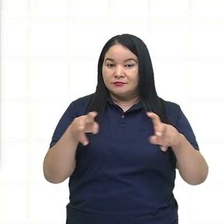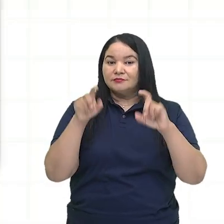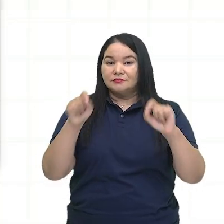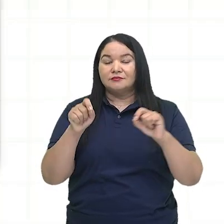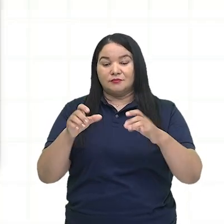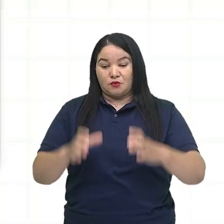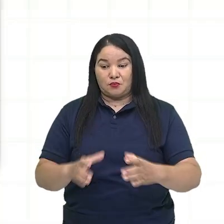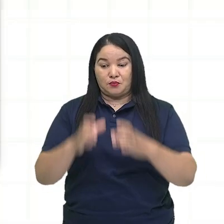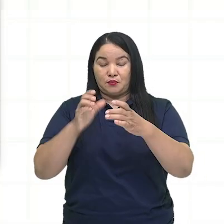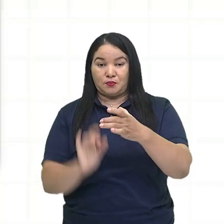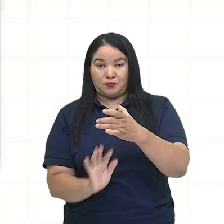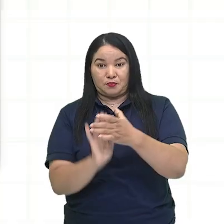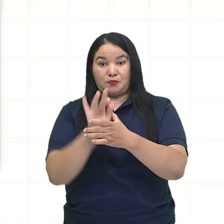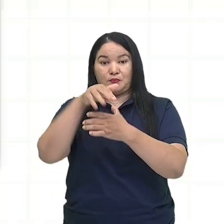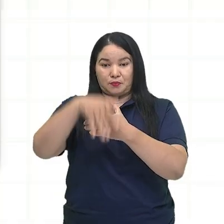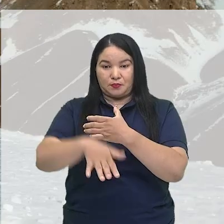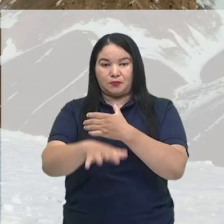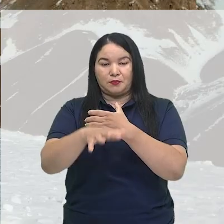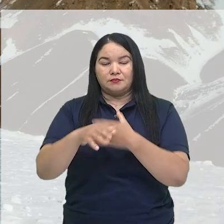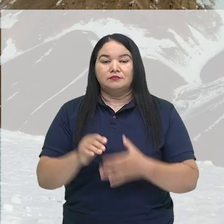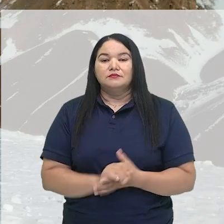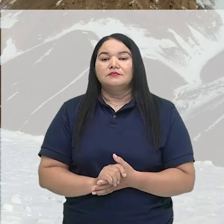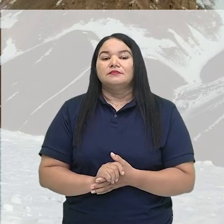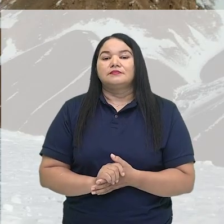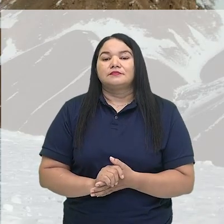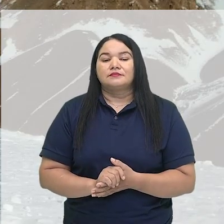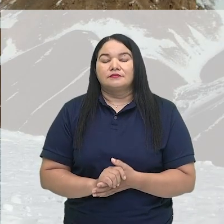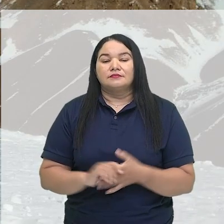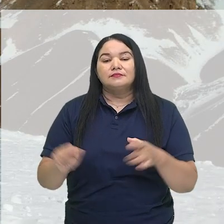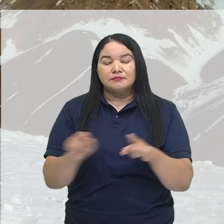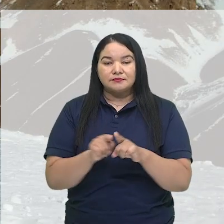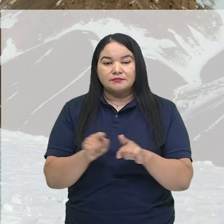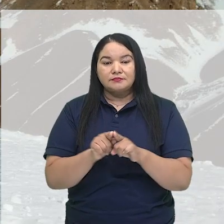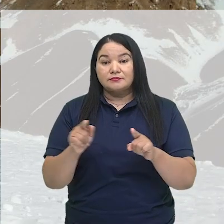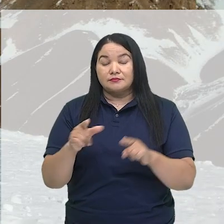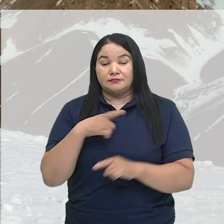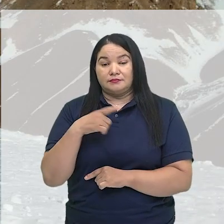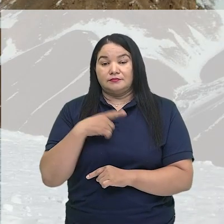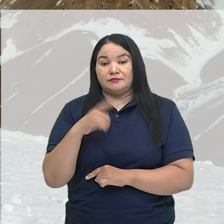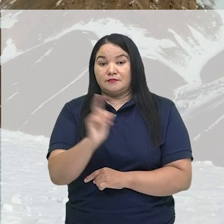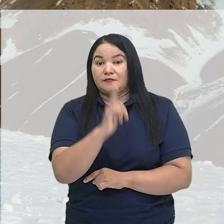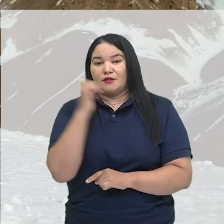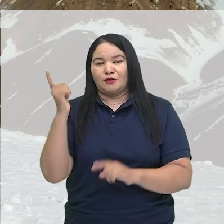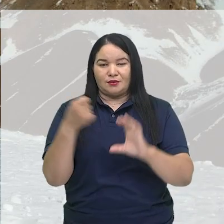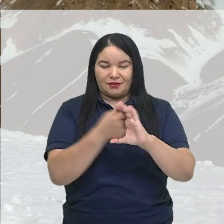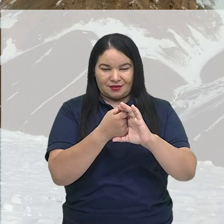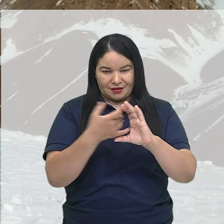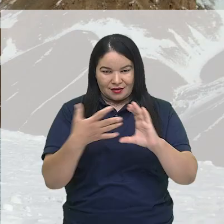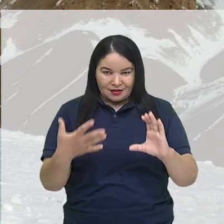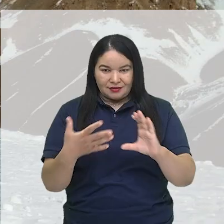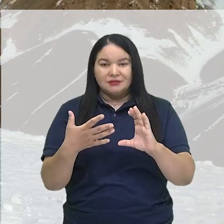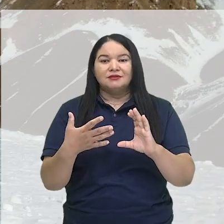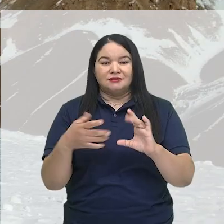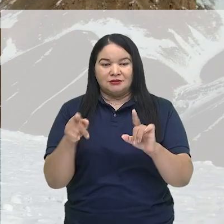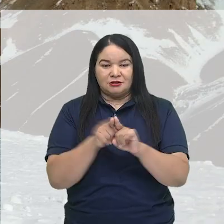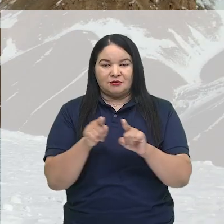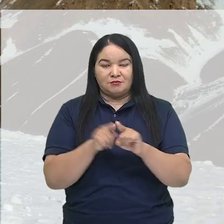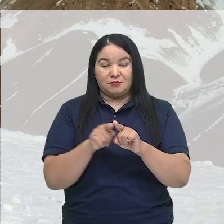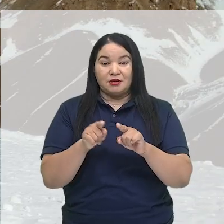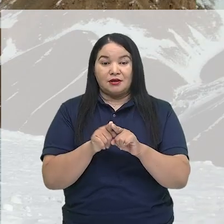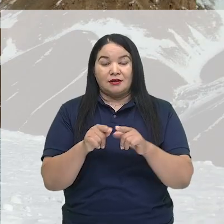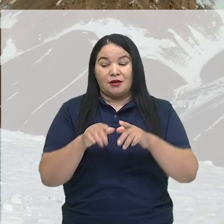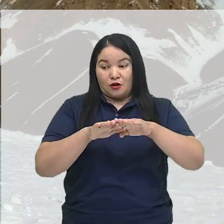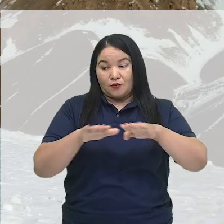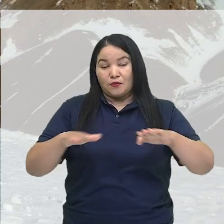vulcões, e temos também aí outro, né, característica dessa superfície